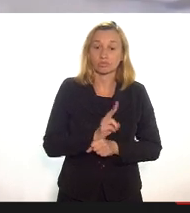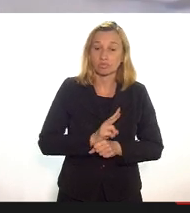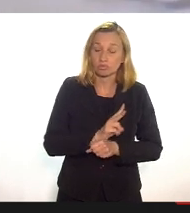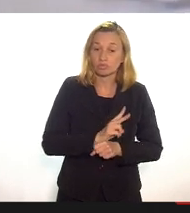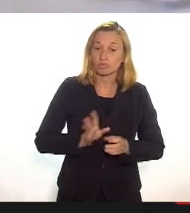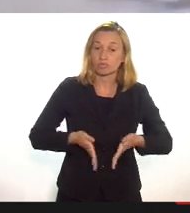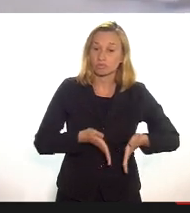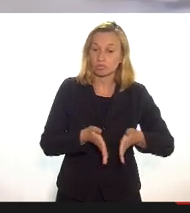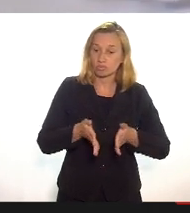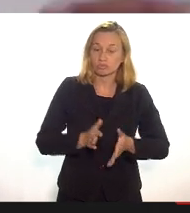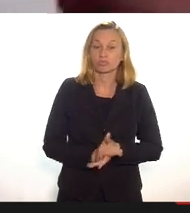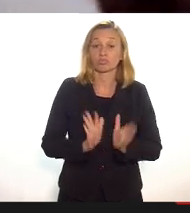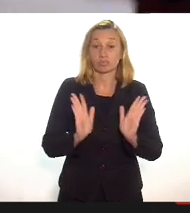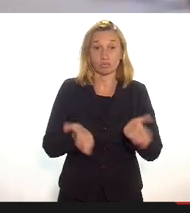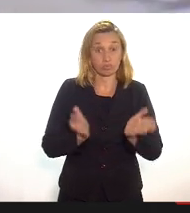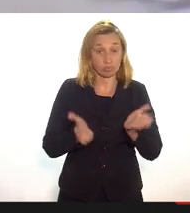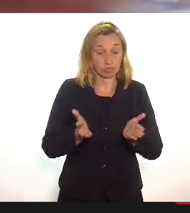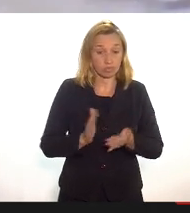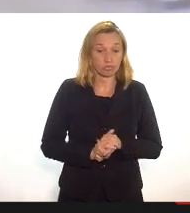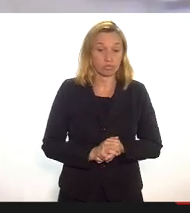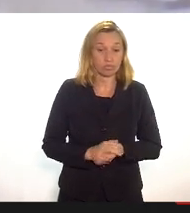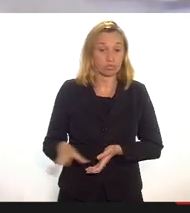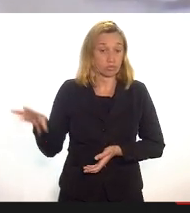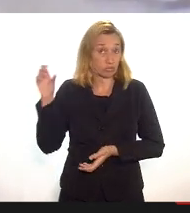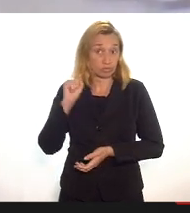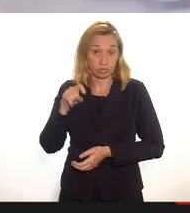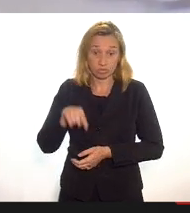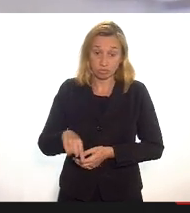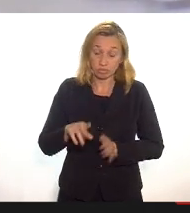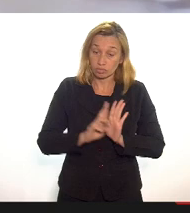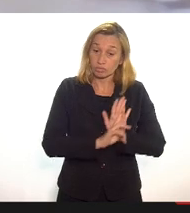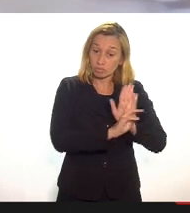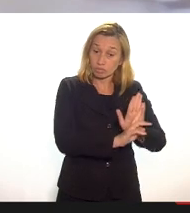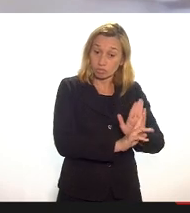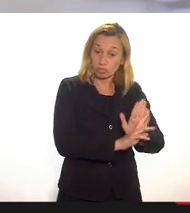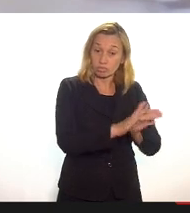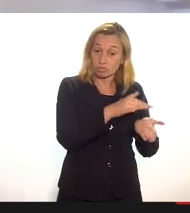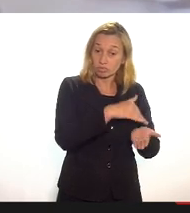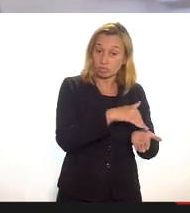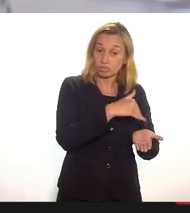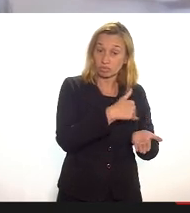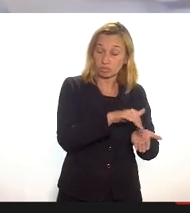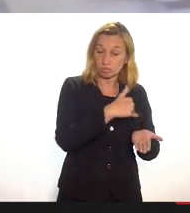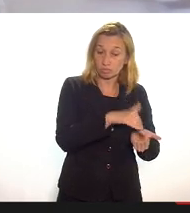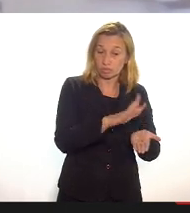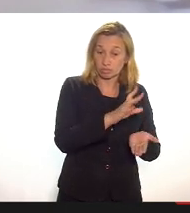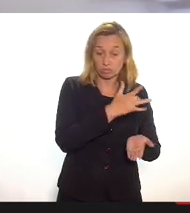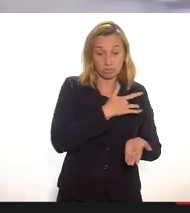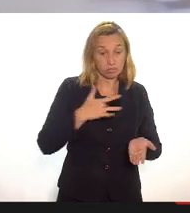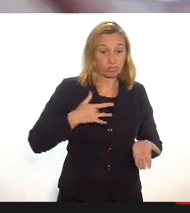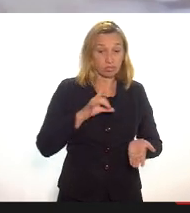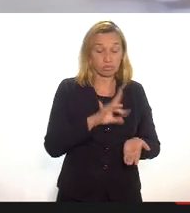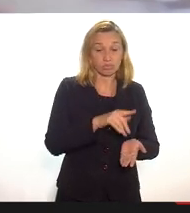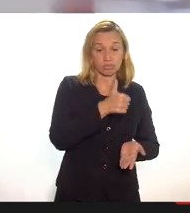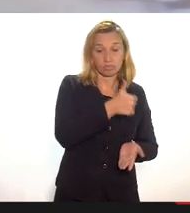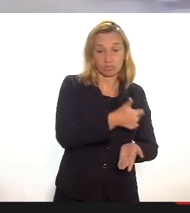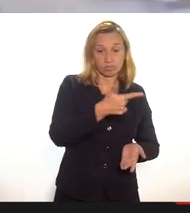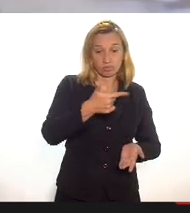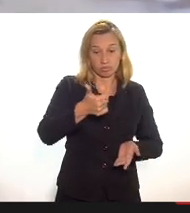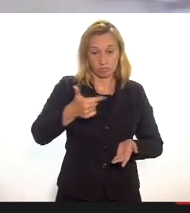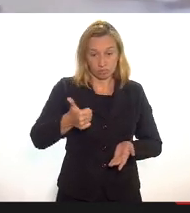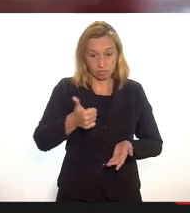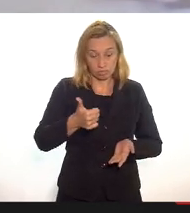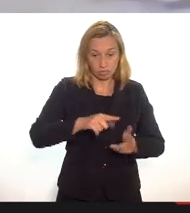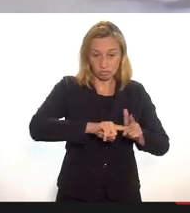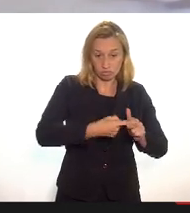o caminho. Agora, ouvir aqui, representante da Secretaria de Saúde, dizer que só tem 112 leitos que foram